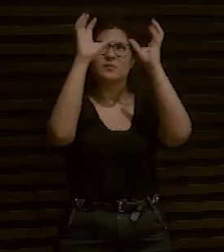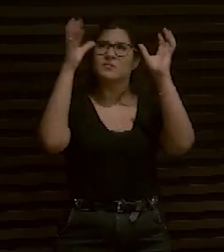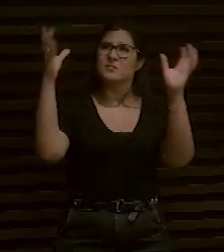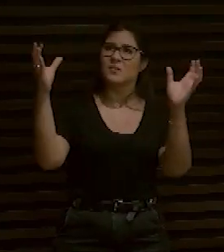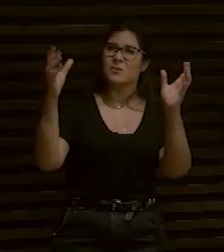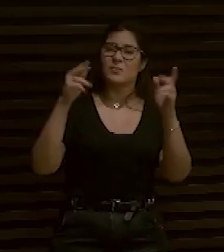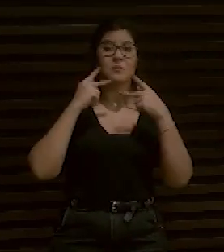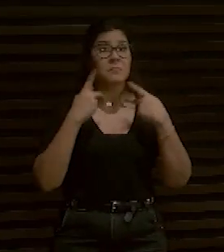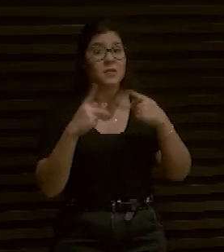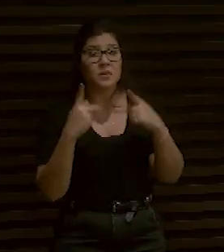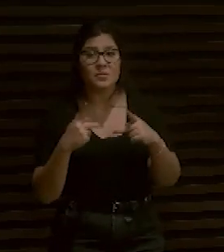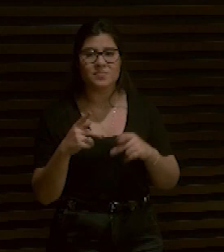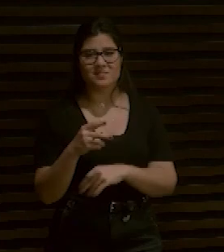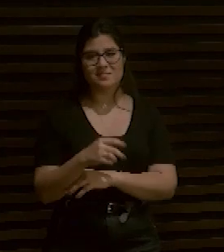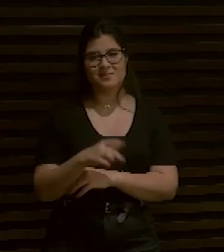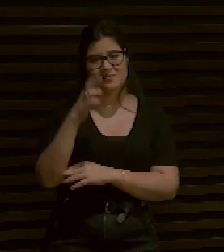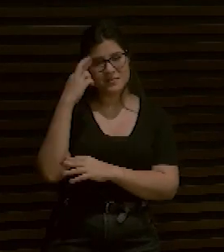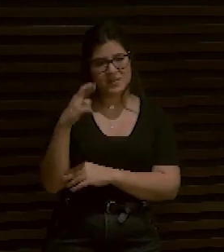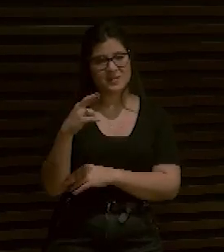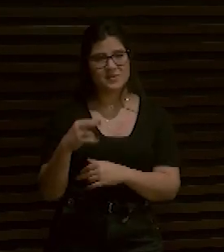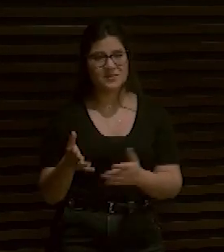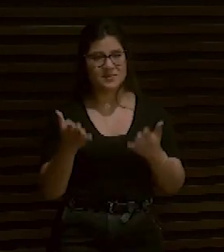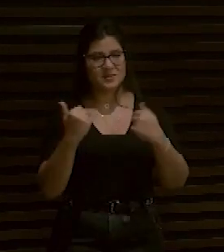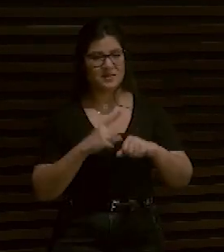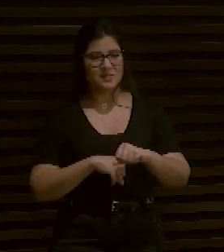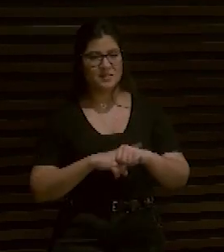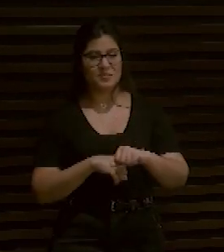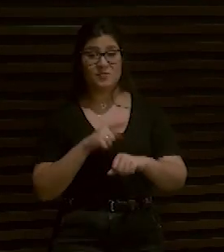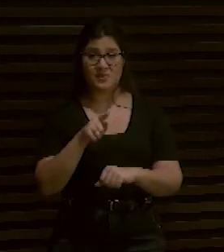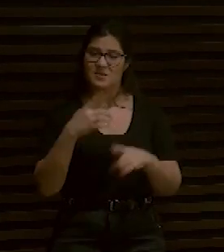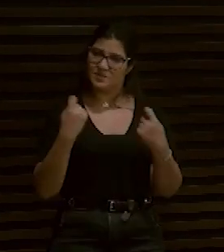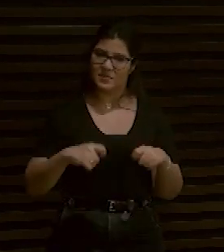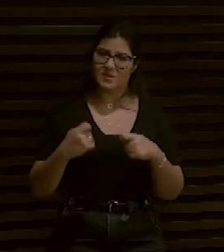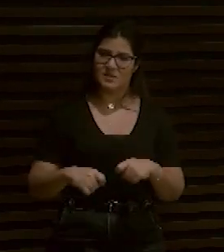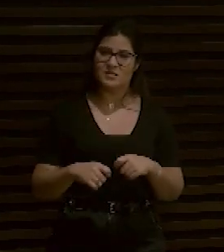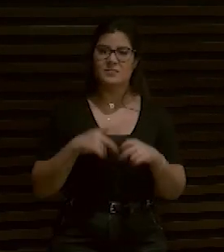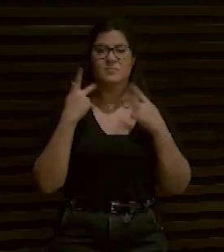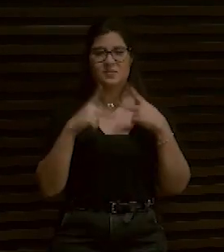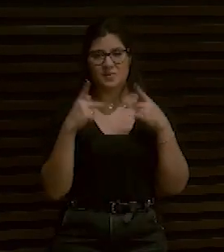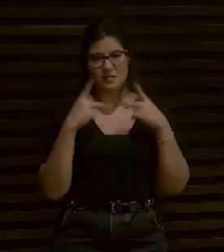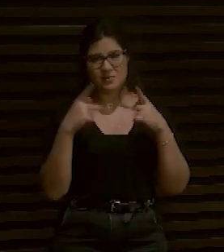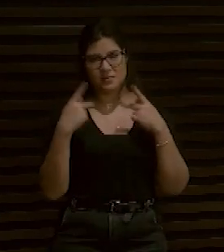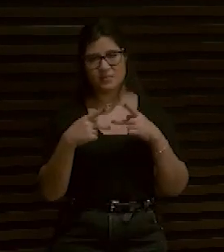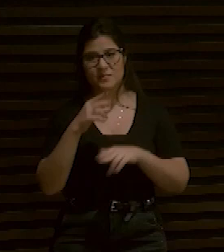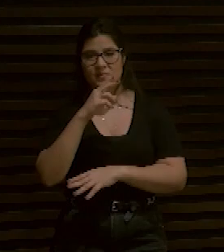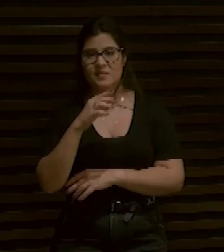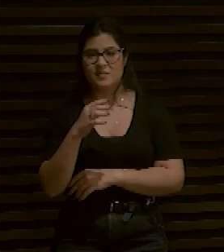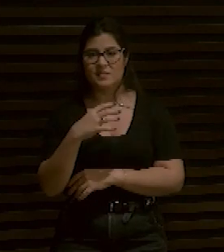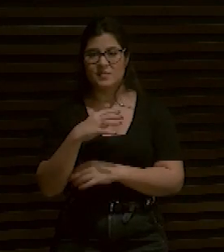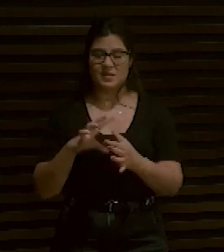O Senhor vai dar ocasiões. Aí cabe a você abrir a tua boca e deixar ser usado pelo